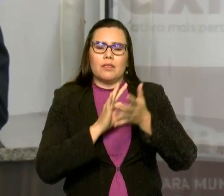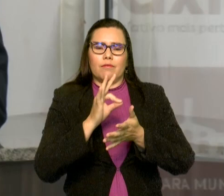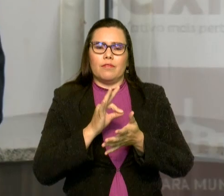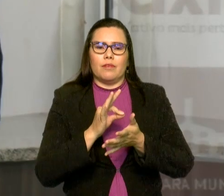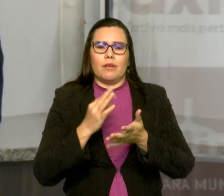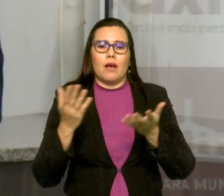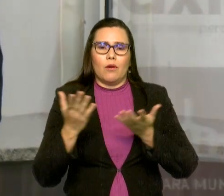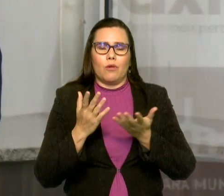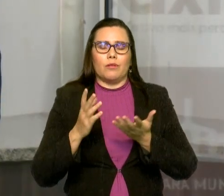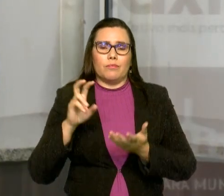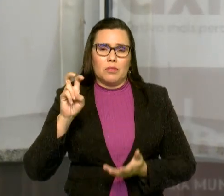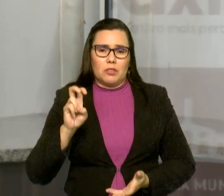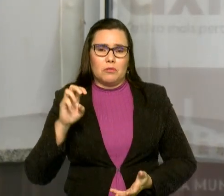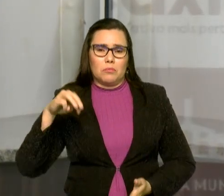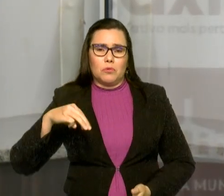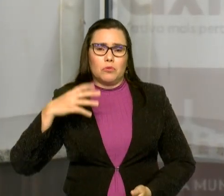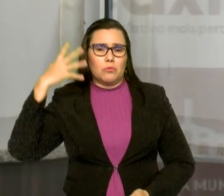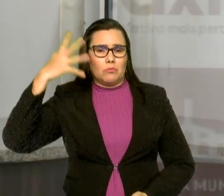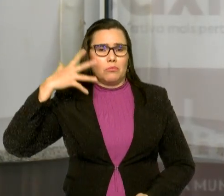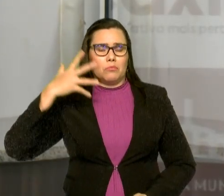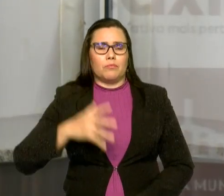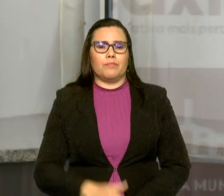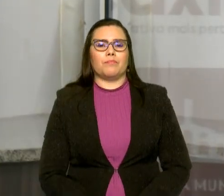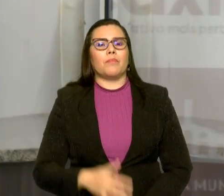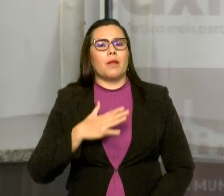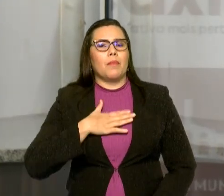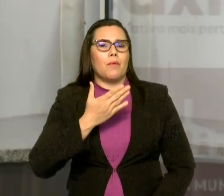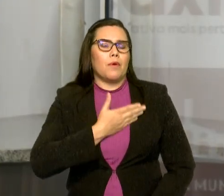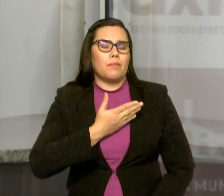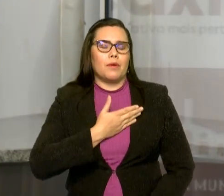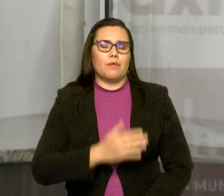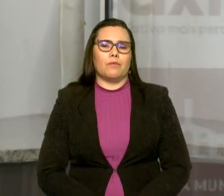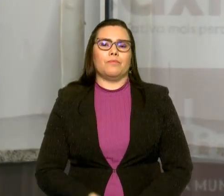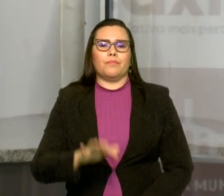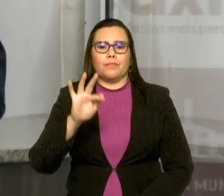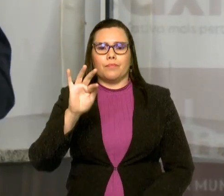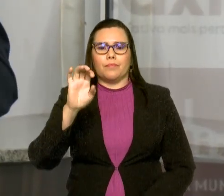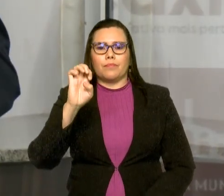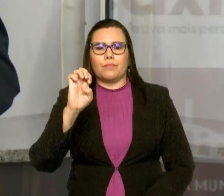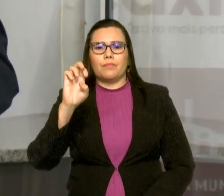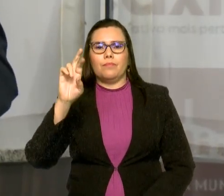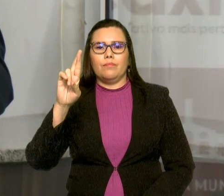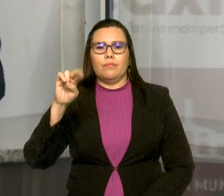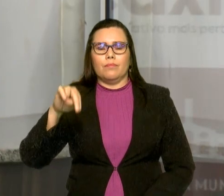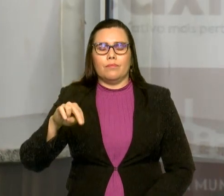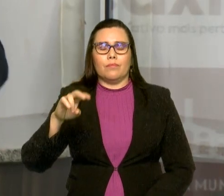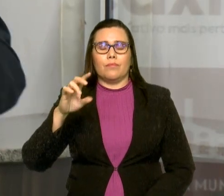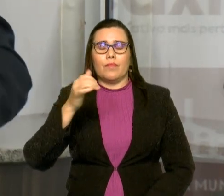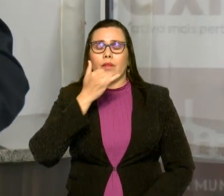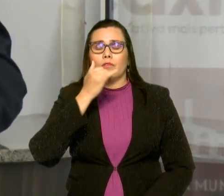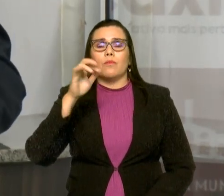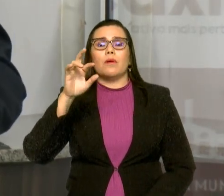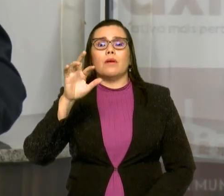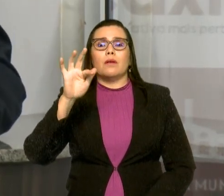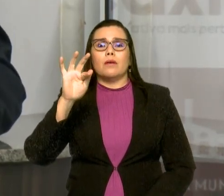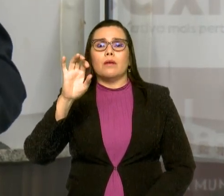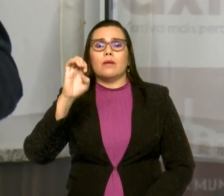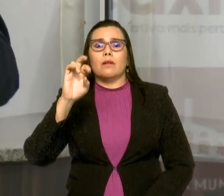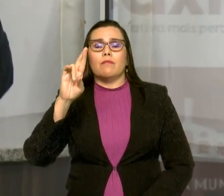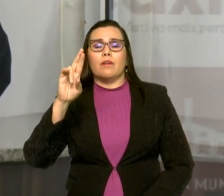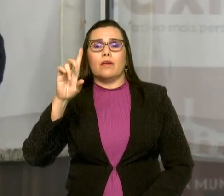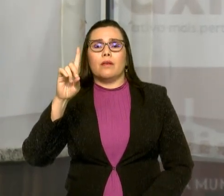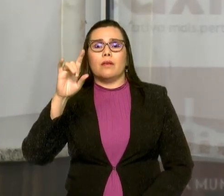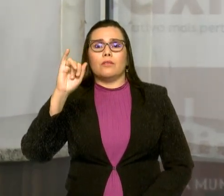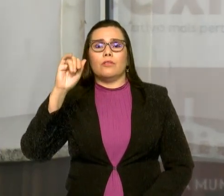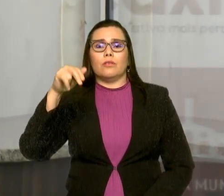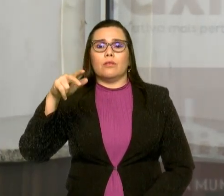aqui, caro amigo Ferdinand e Fábio Gentil, relatar um pouco de uma história de um homem que teve a oportunidade de